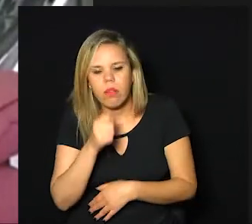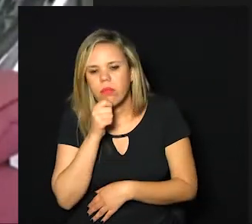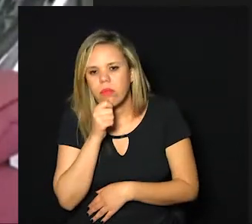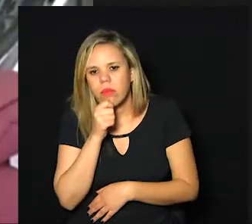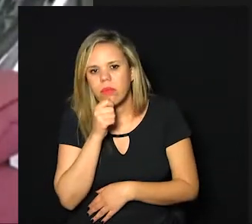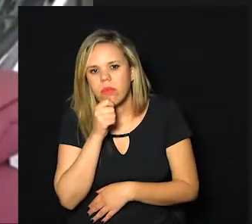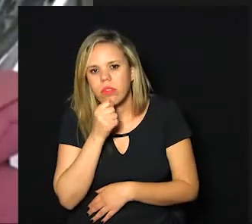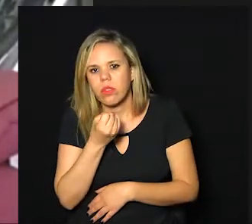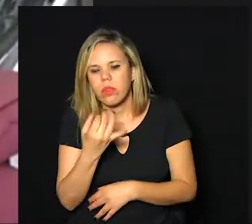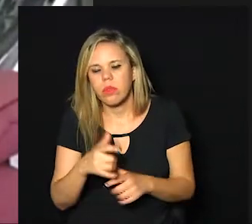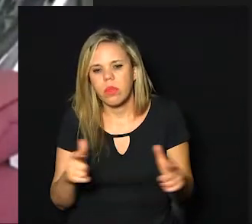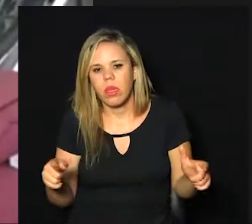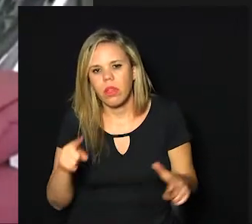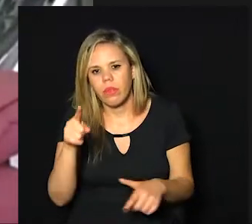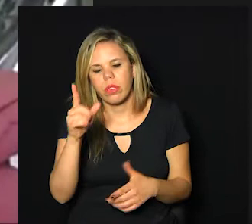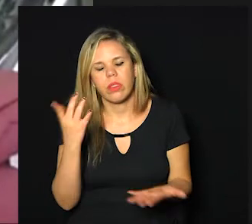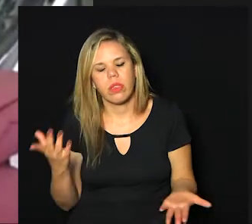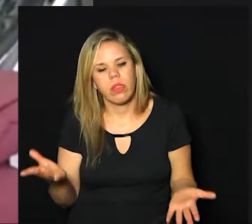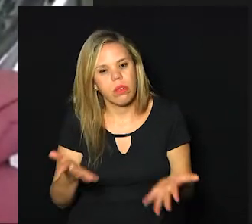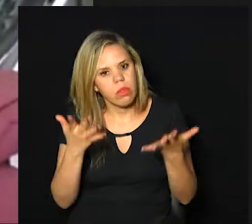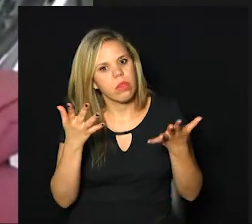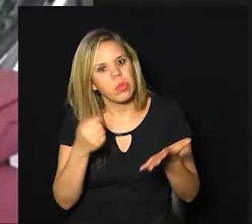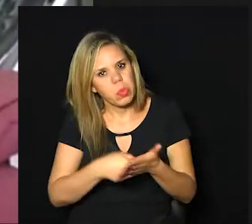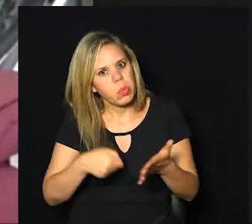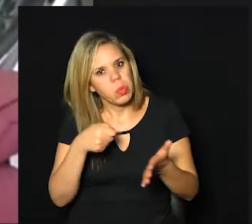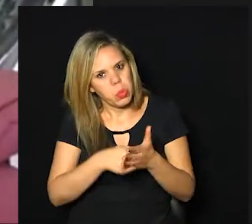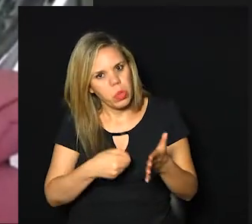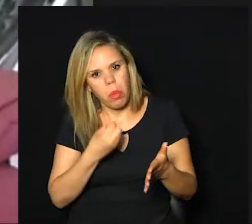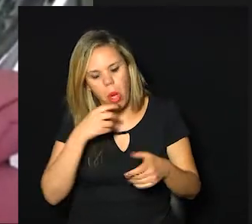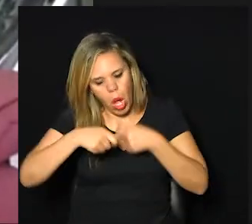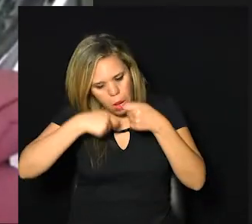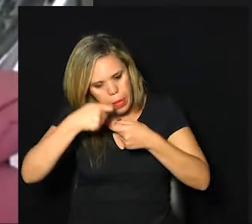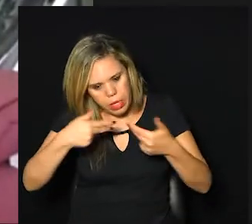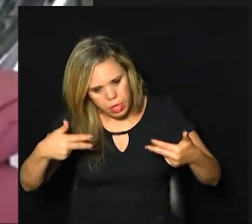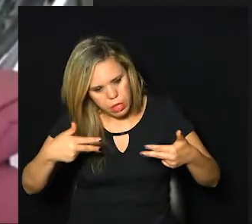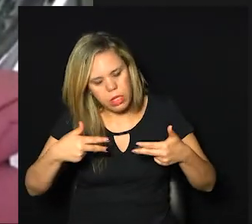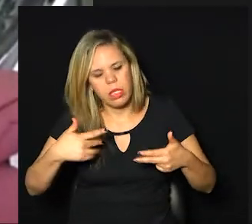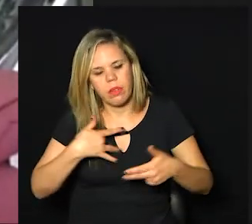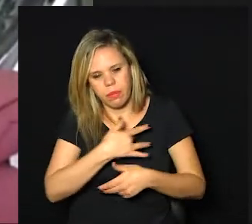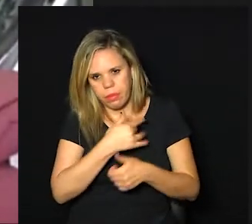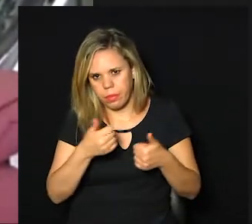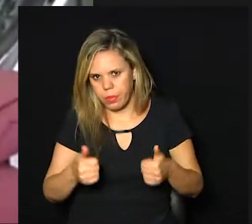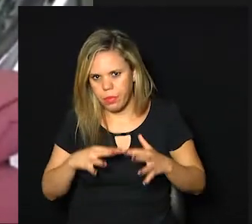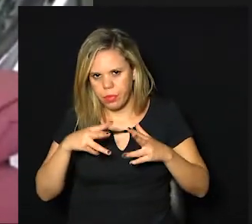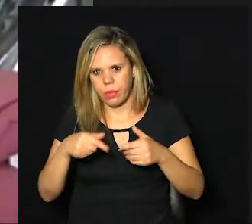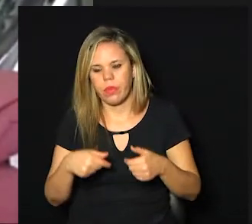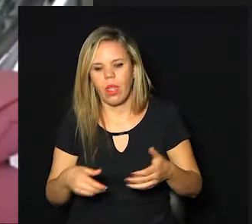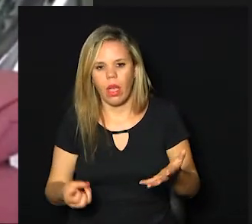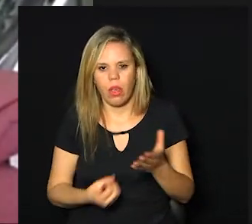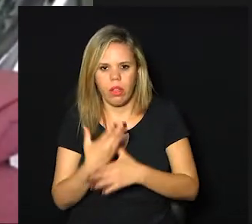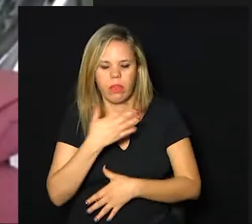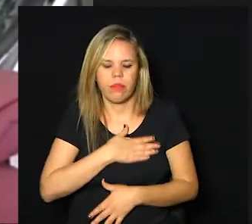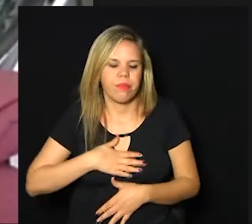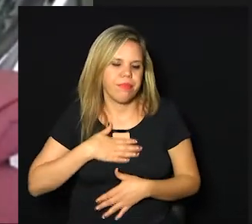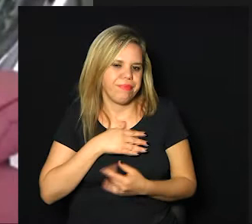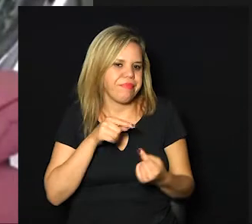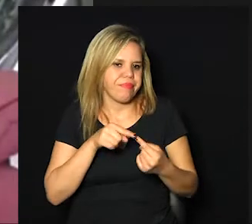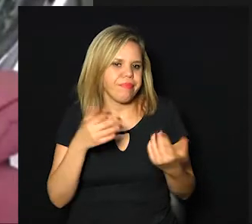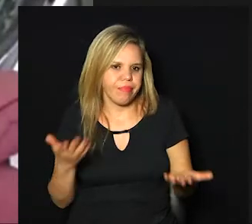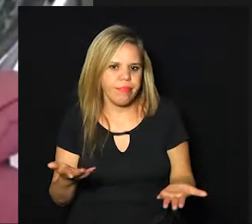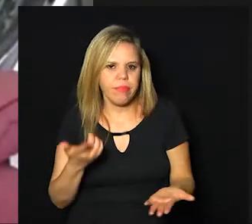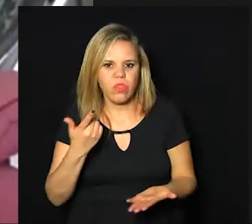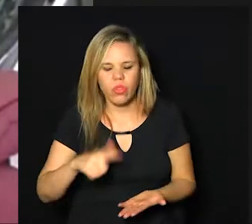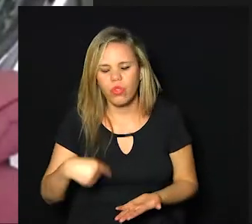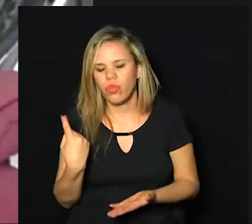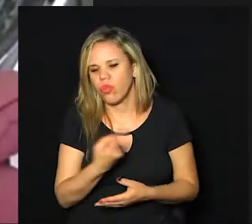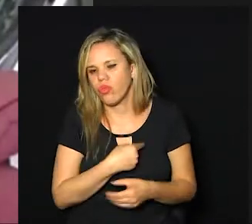construída. Então, quanto mais você investir em ter uma boa alimentação, uma boa saúde, tudo isso vai gerando bem-estar, né? Então, de